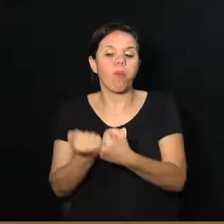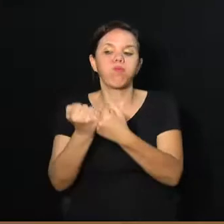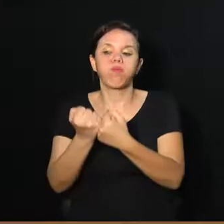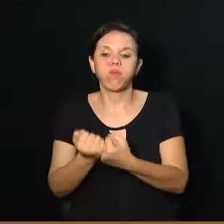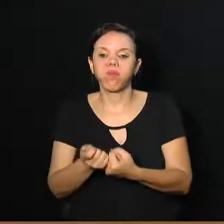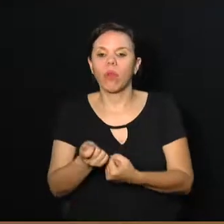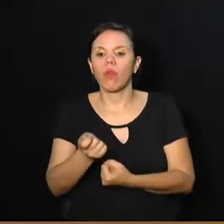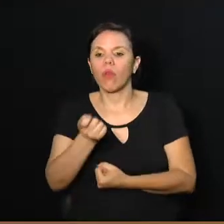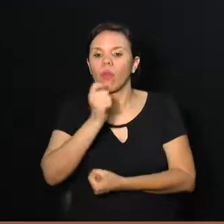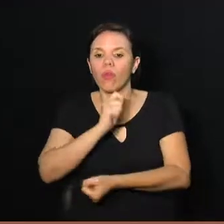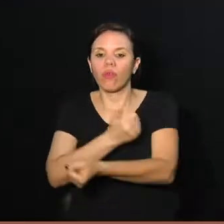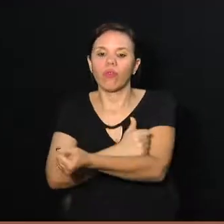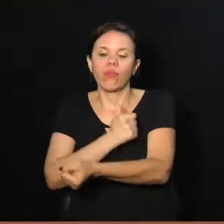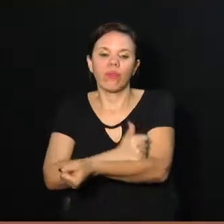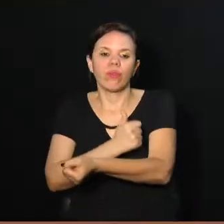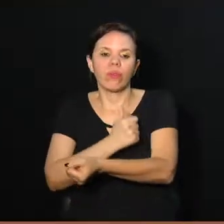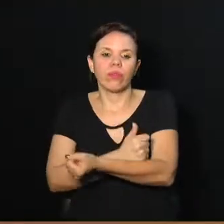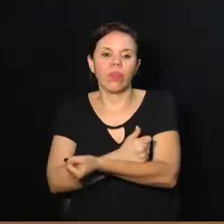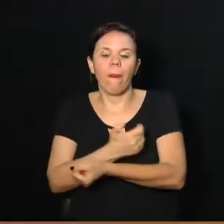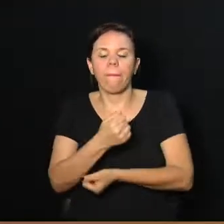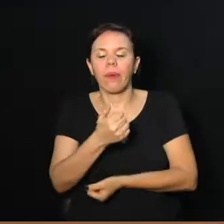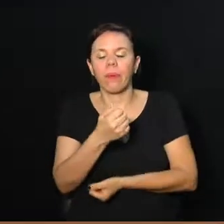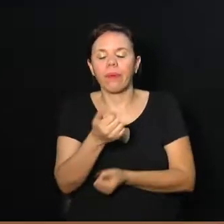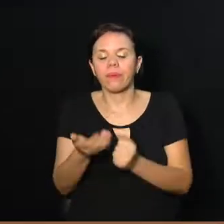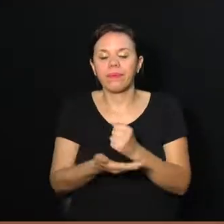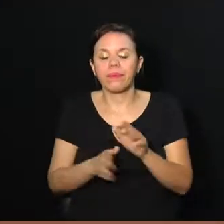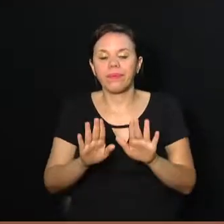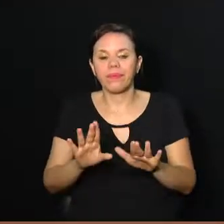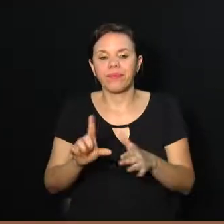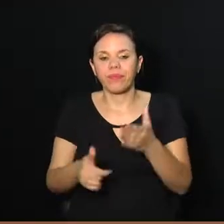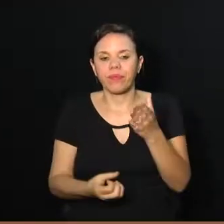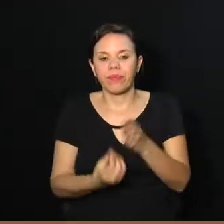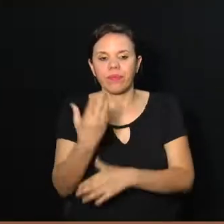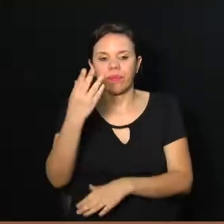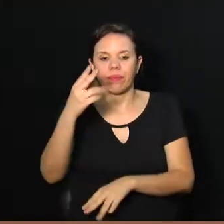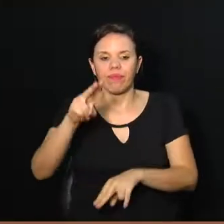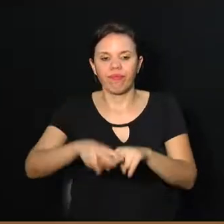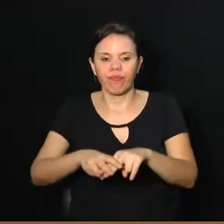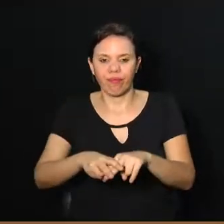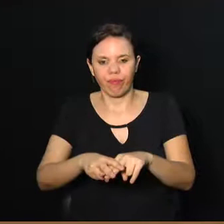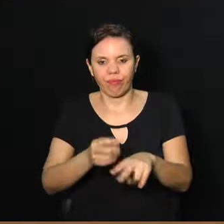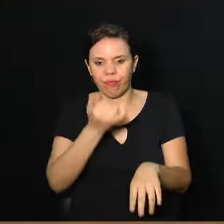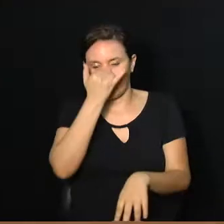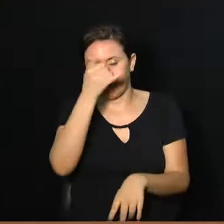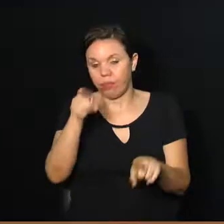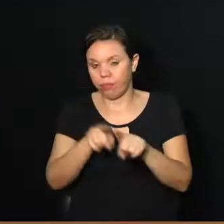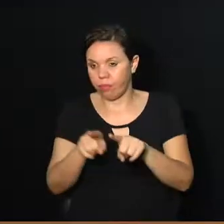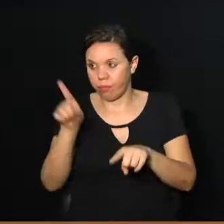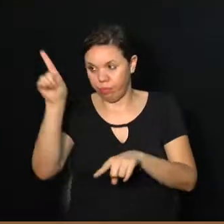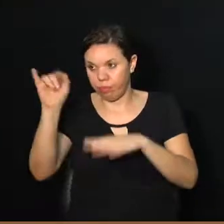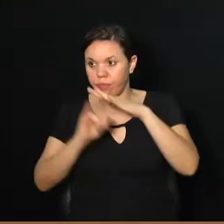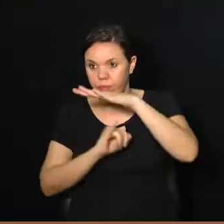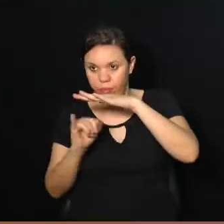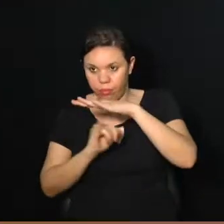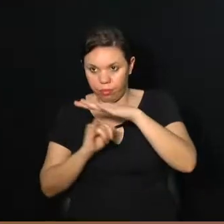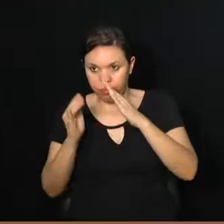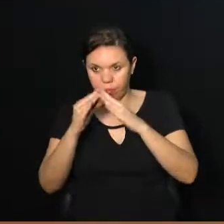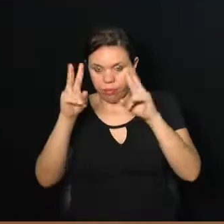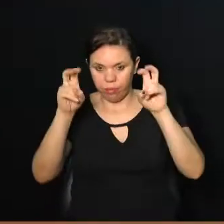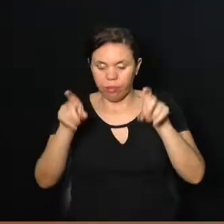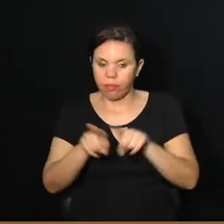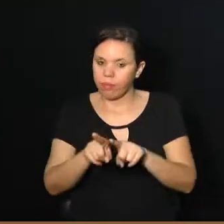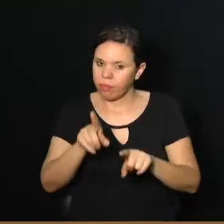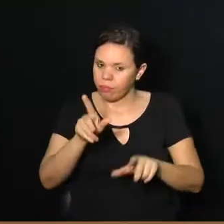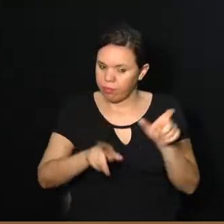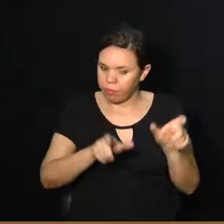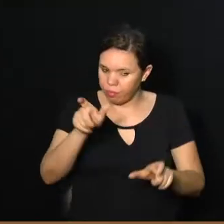o vaporzinho pequenininho que acaba caindo no sistema prisional. E na Fundação Casa também. Muitas das vezes é